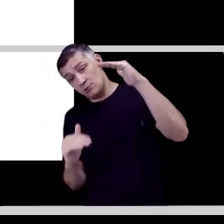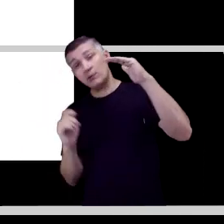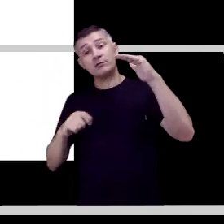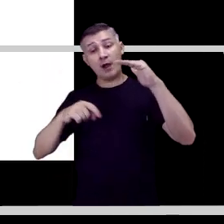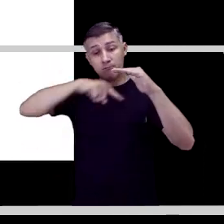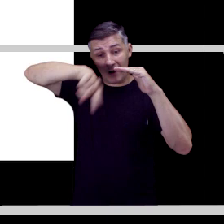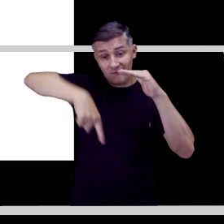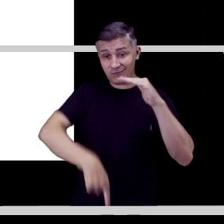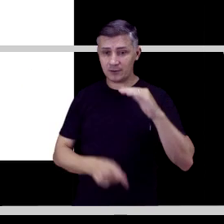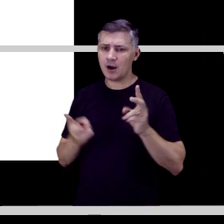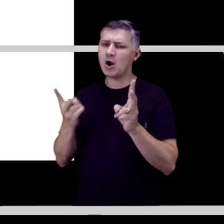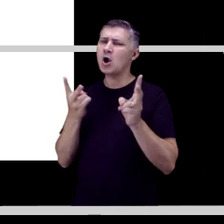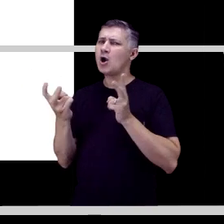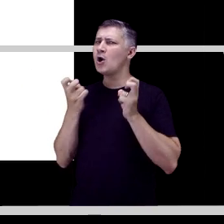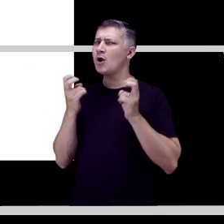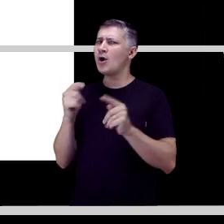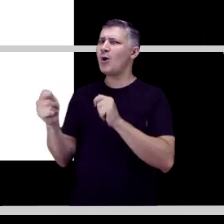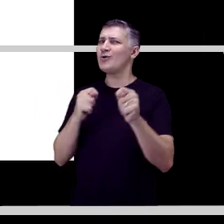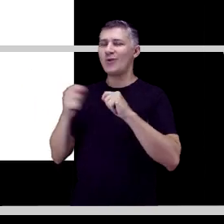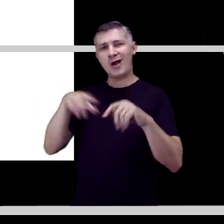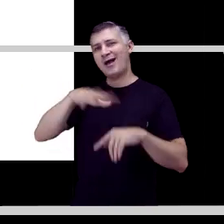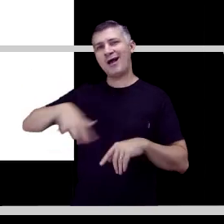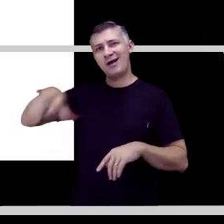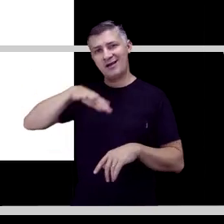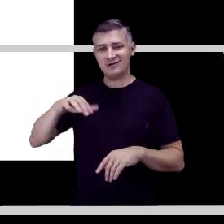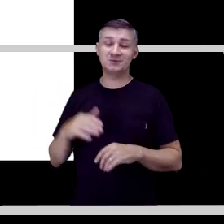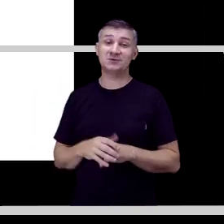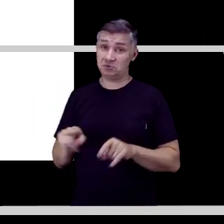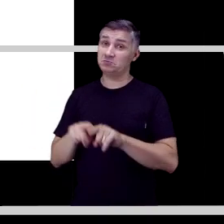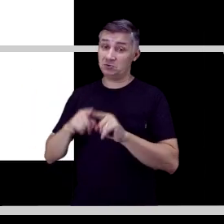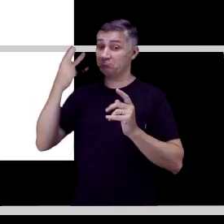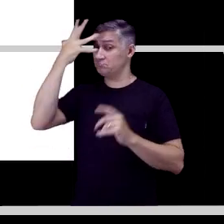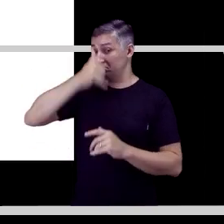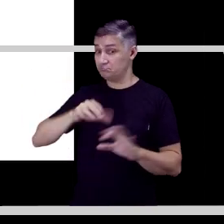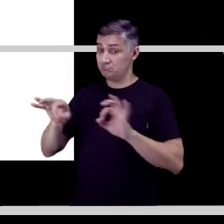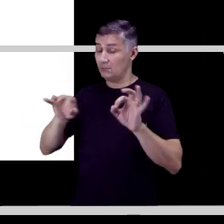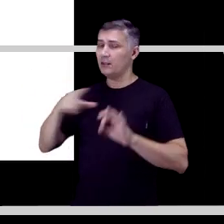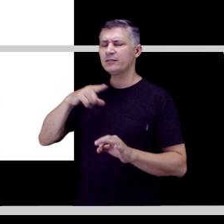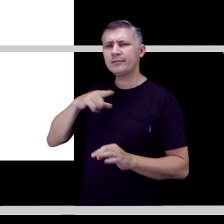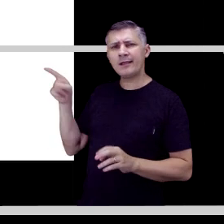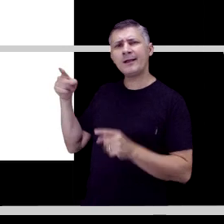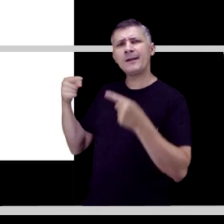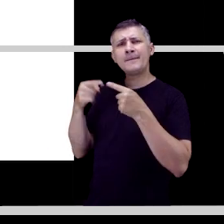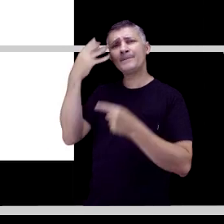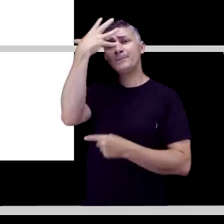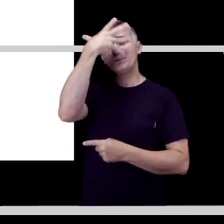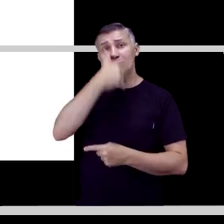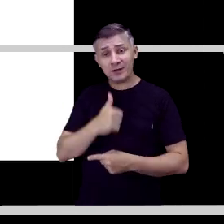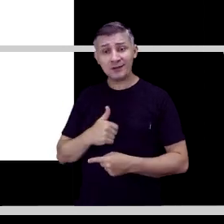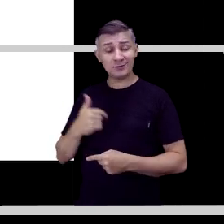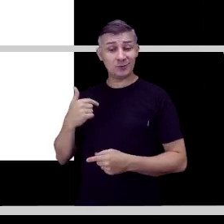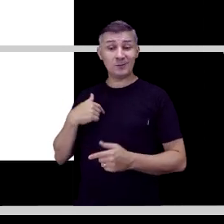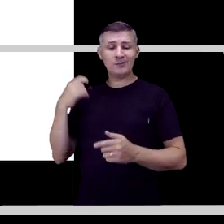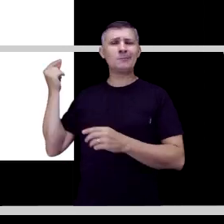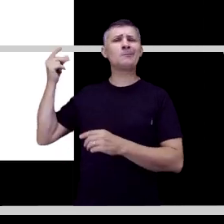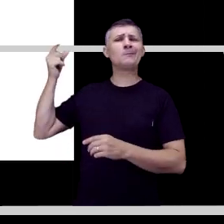um. E que, chegando pelo meio, você também só faz um percurso de ou sobe um ou desce um. Né? Então, é uma forma aí de controlar a escala